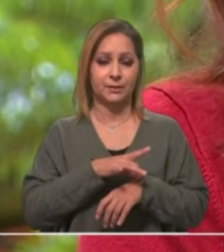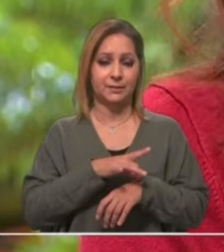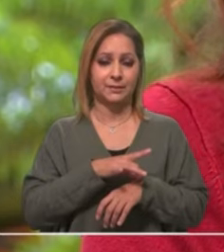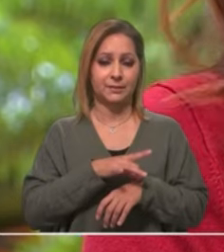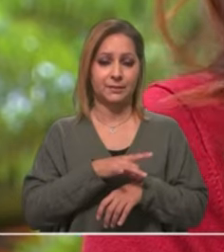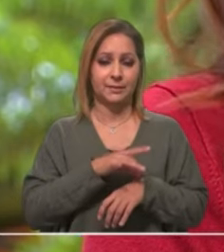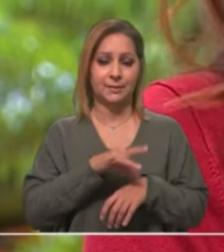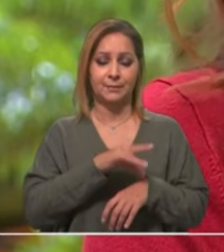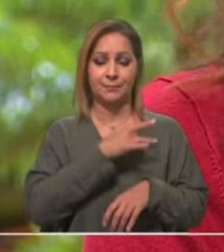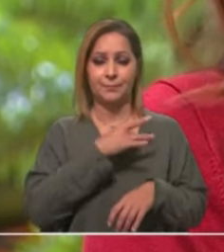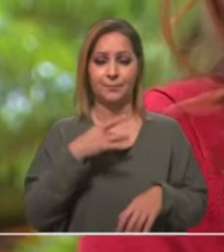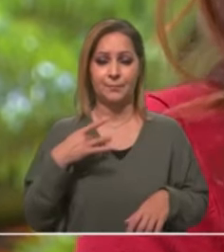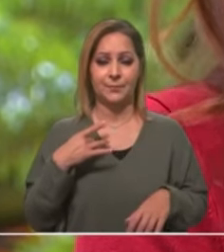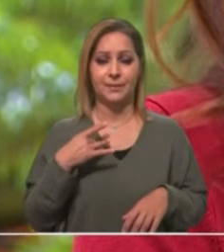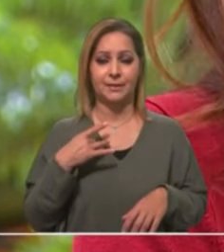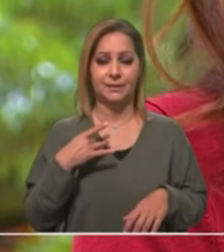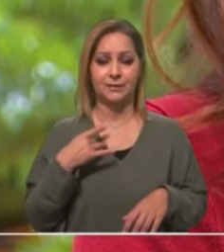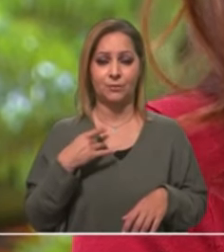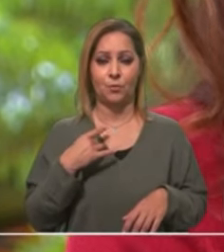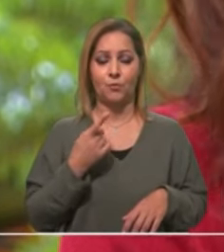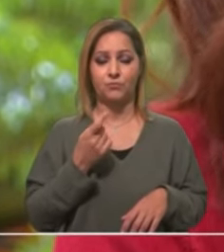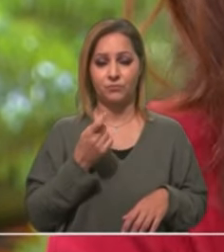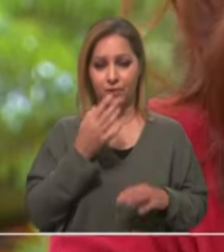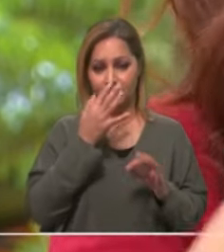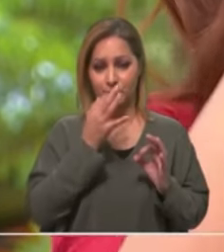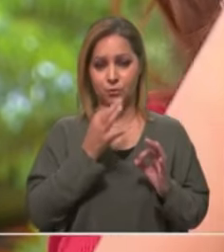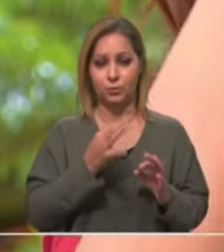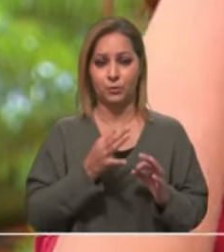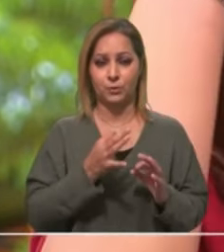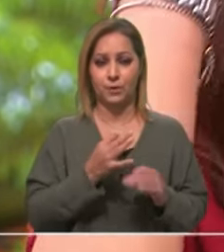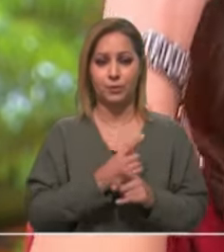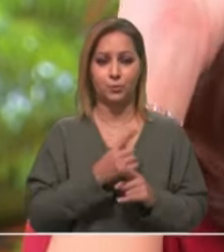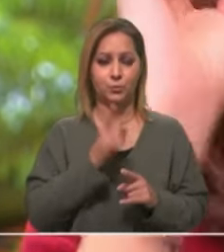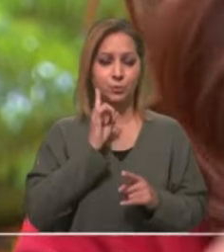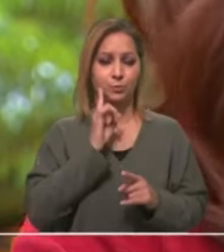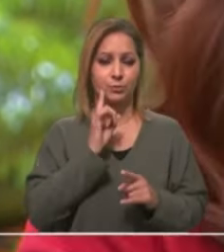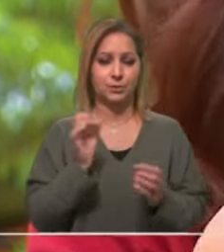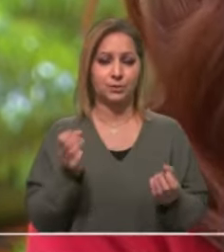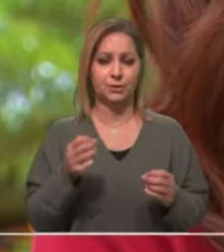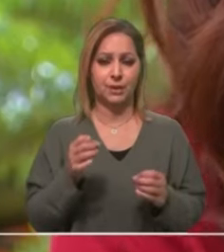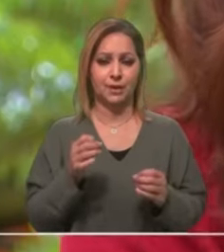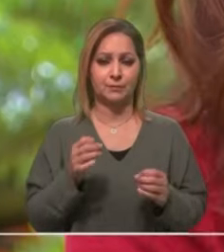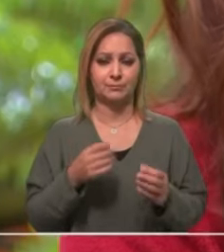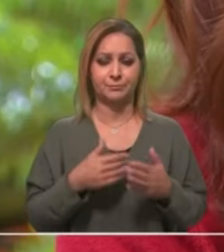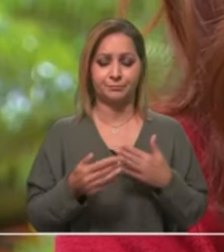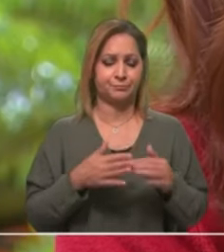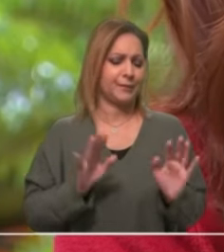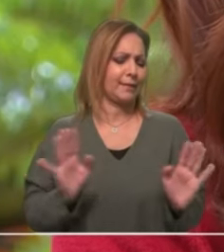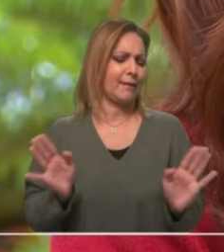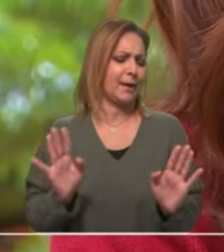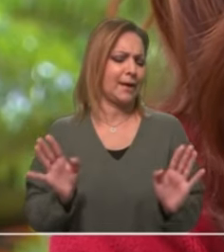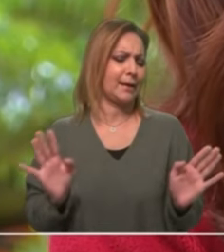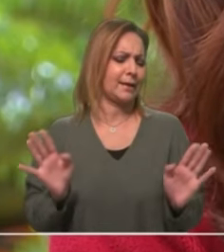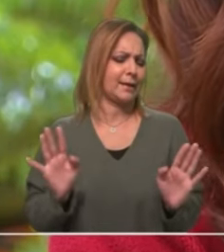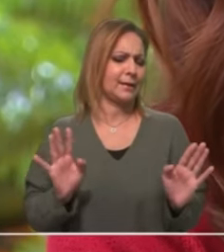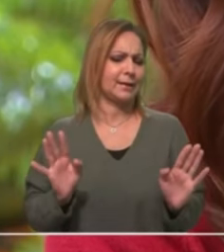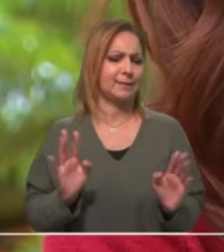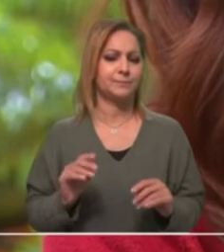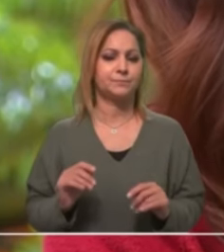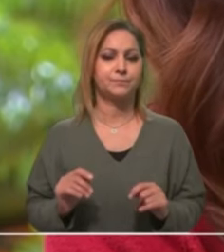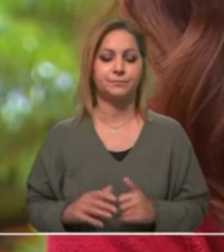por parte da minha médica, houve negligência clara, porque desvalorizou, porque, enfim, equacionou ali outras